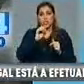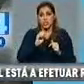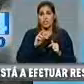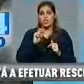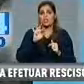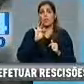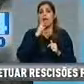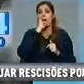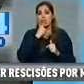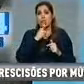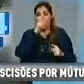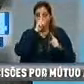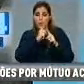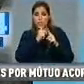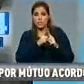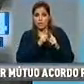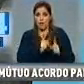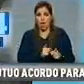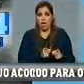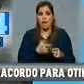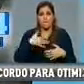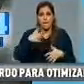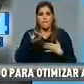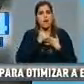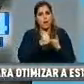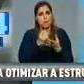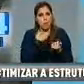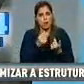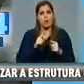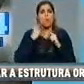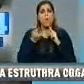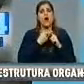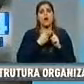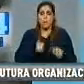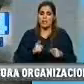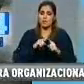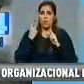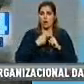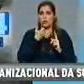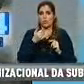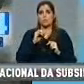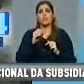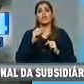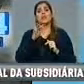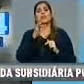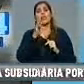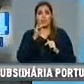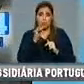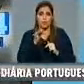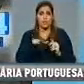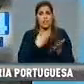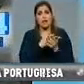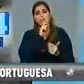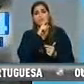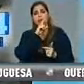do 2020, ou seja, vai haver financiamentos europeus a partir de 2014 que vão permitir esse tipo de objetivos. Em relação